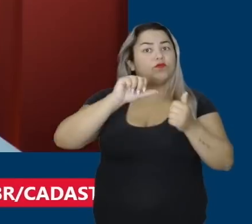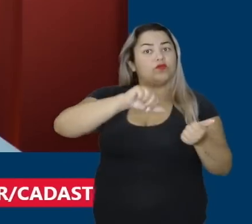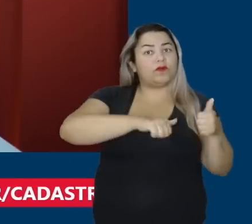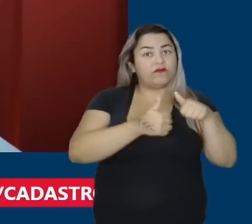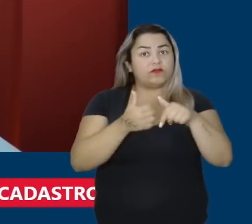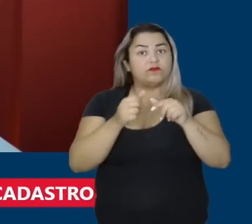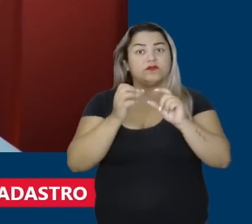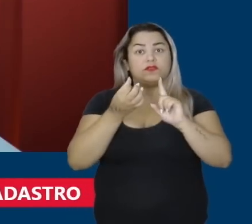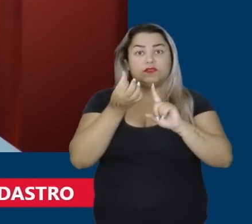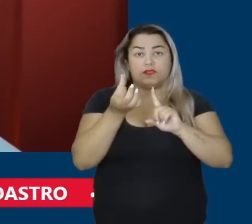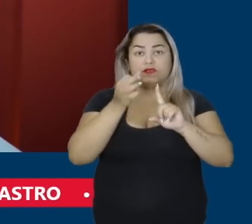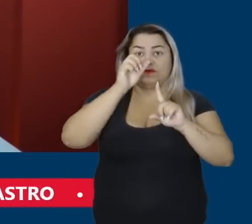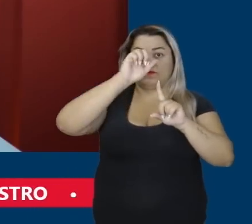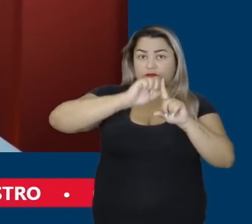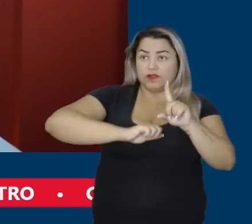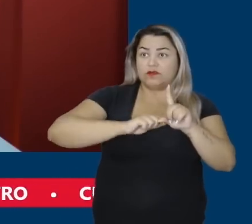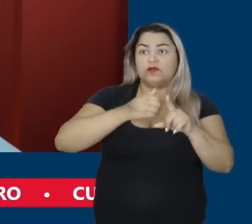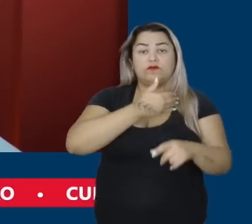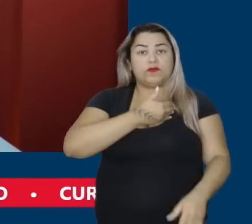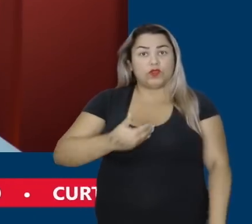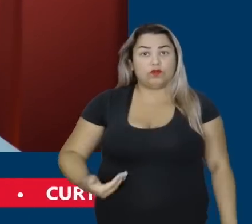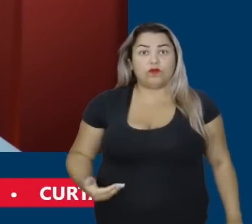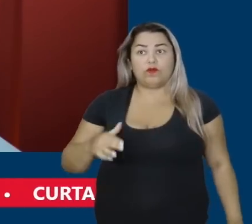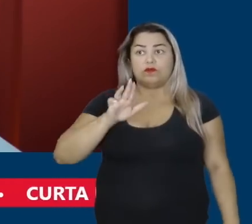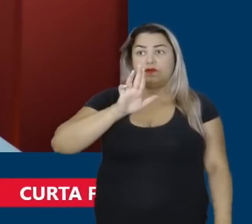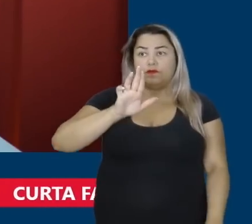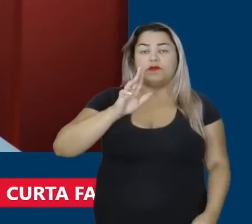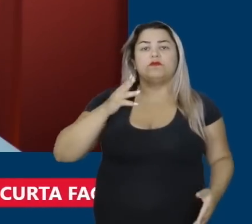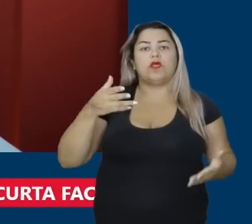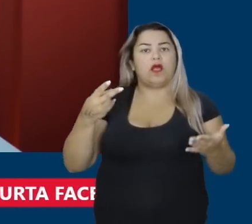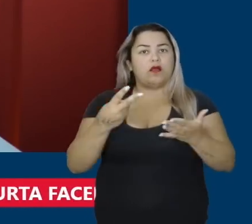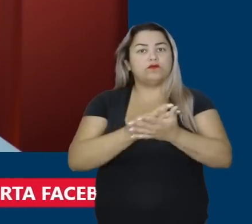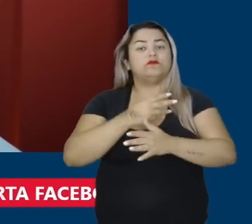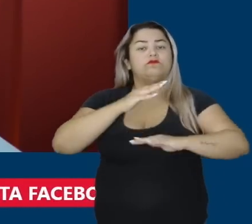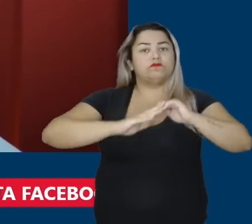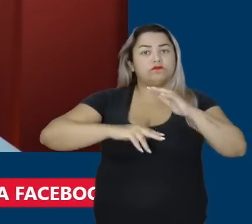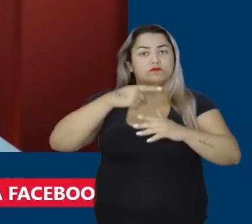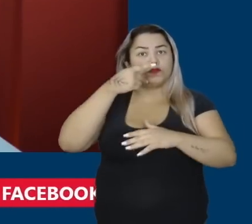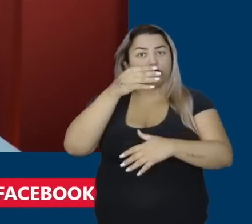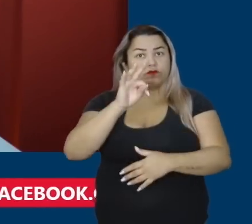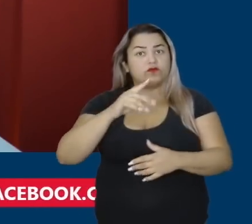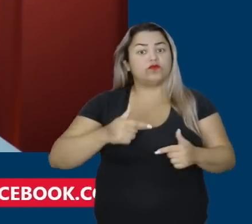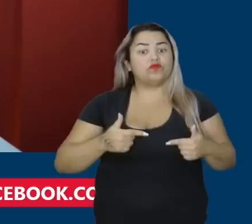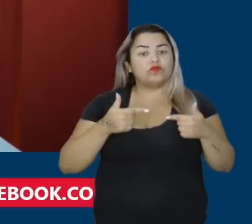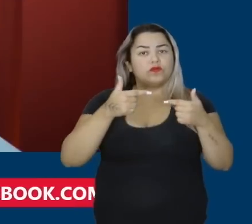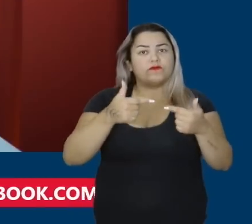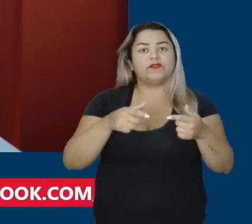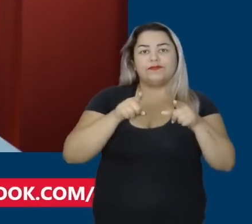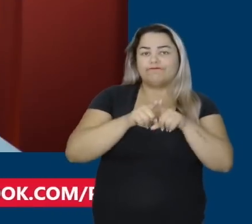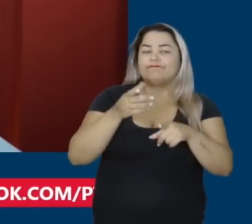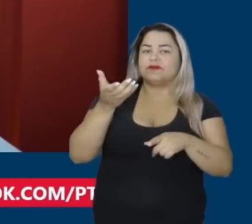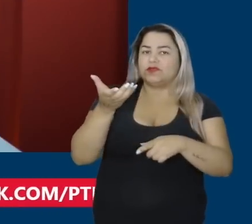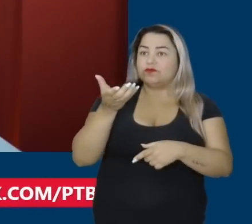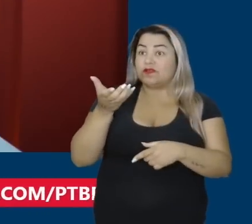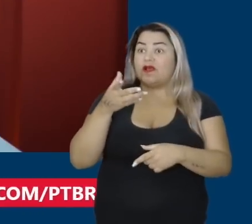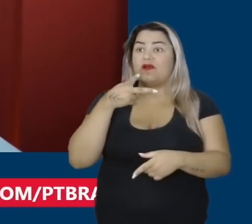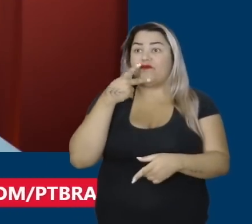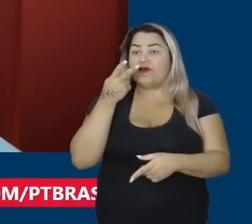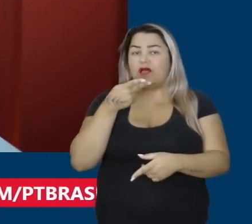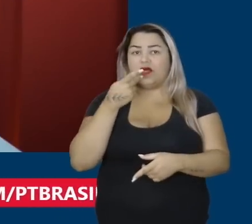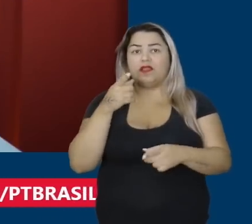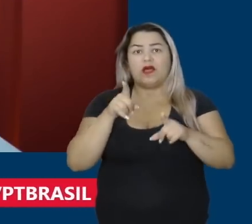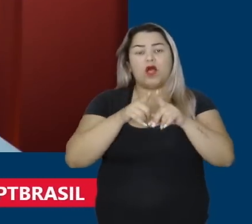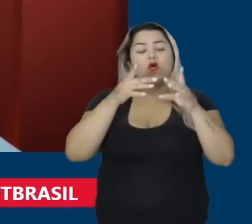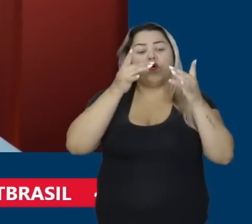dos 6 meses do governo Lula e também da atuação do PT e dos nossos desafios. E eu queria passar um pouco para vocês